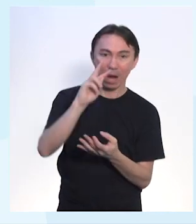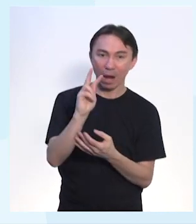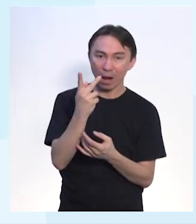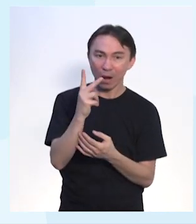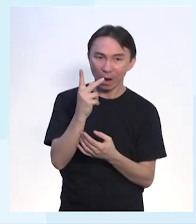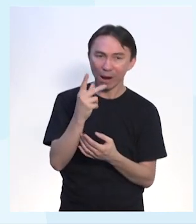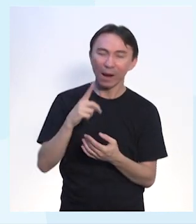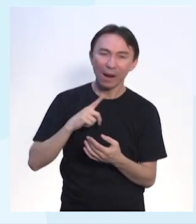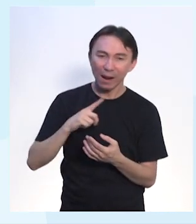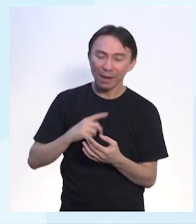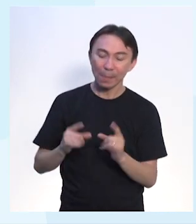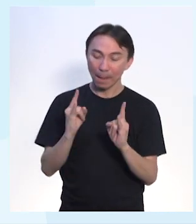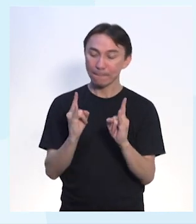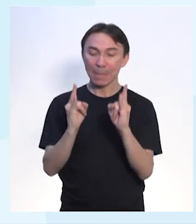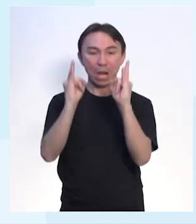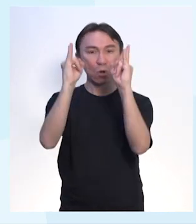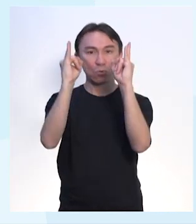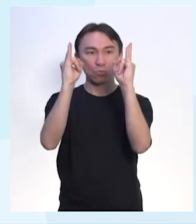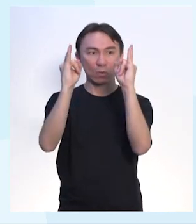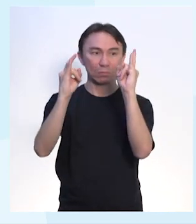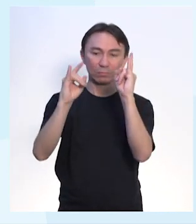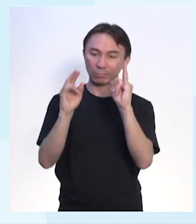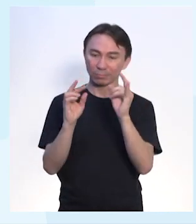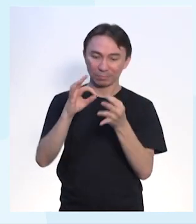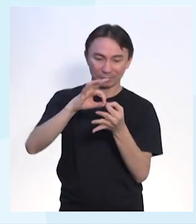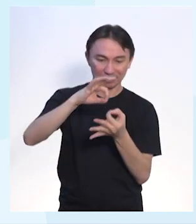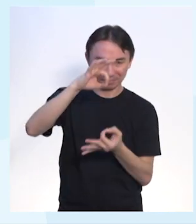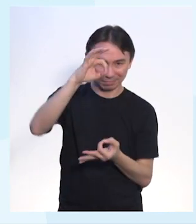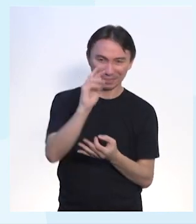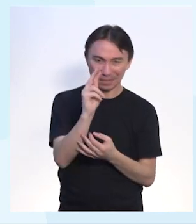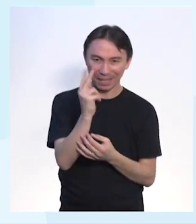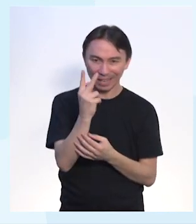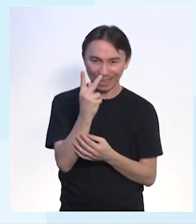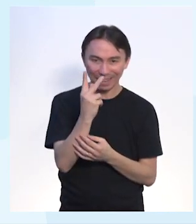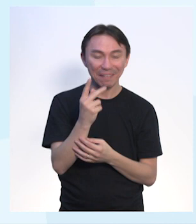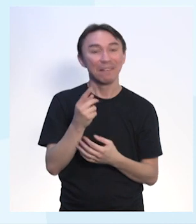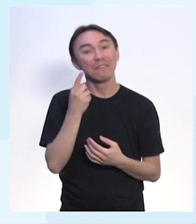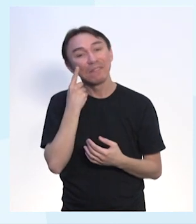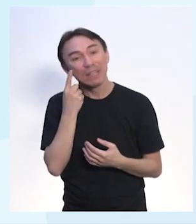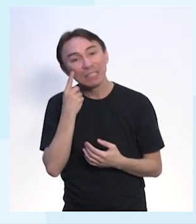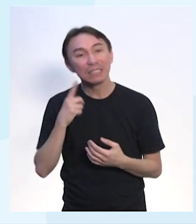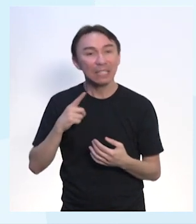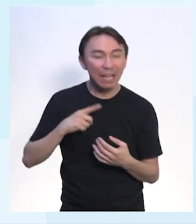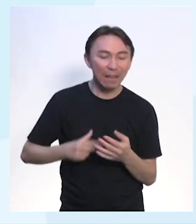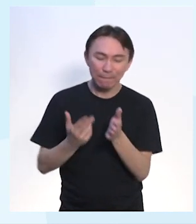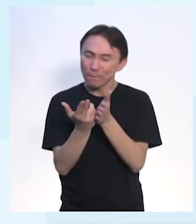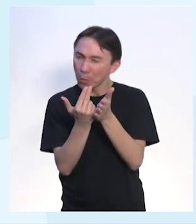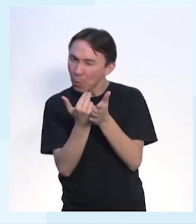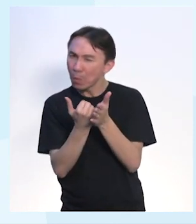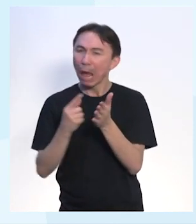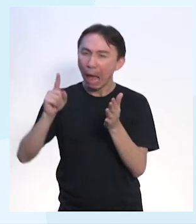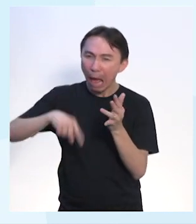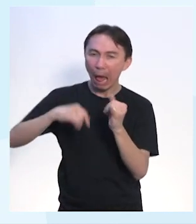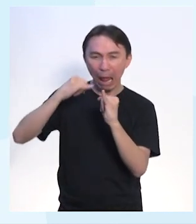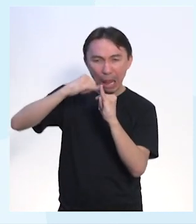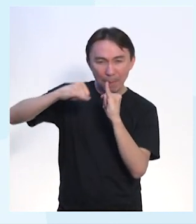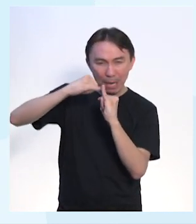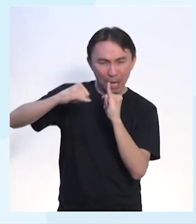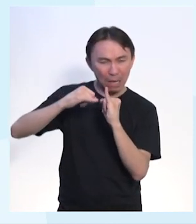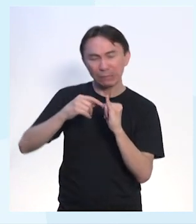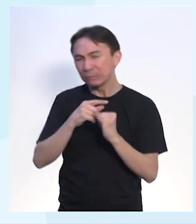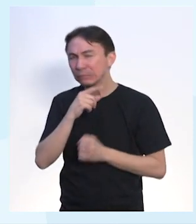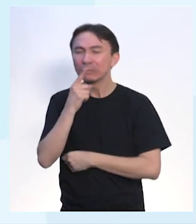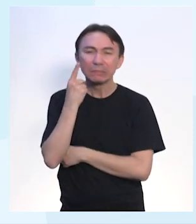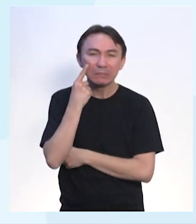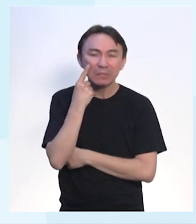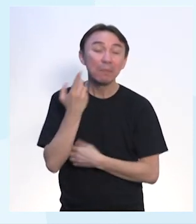relacionada à altura desse prédio? Lembrando aí que eu tenho que identificar se a figura é semelhante e assim por diante. Então, 3 minutinhos